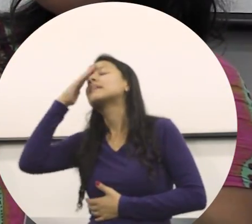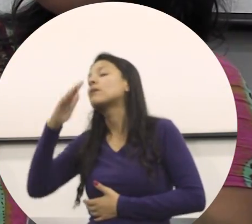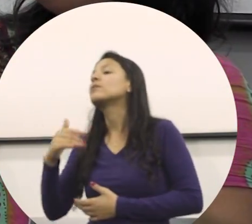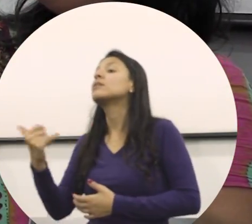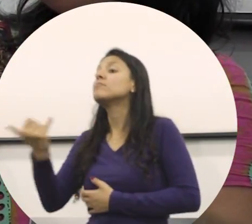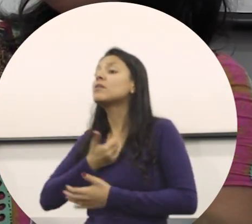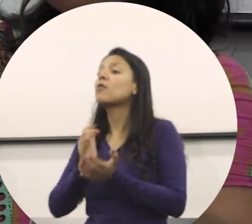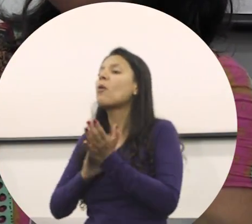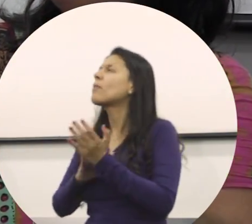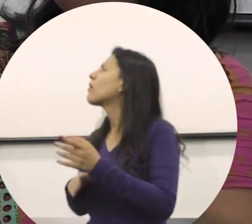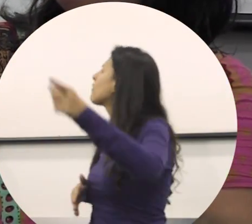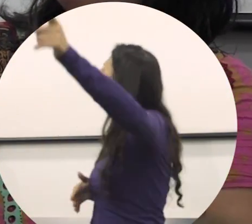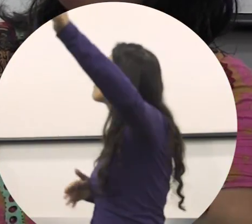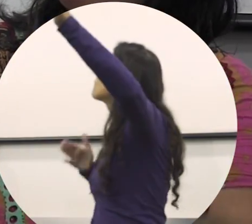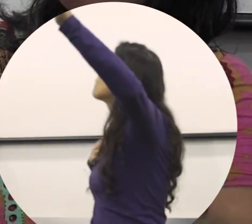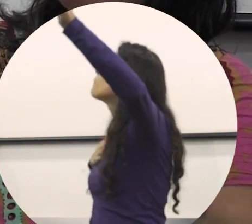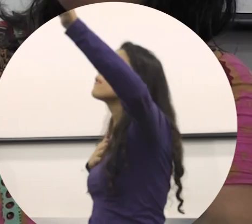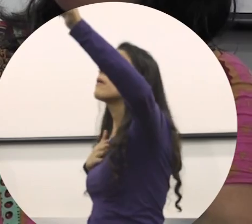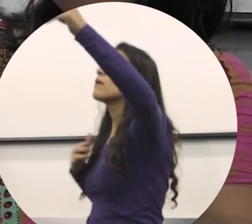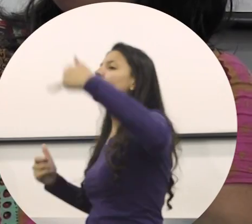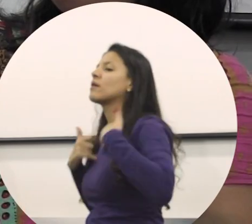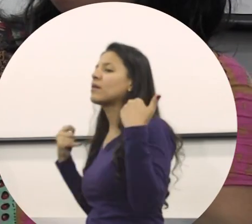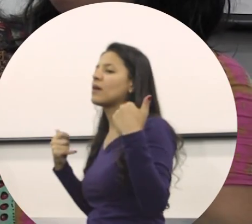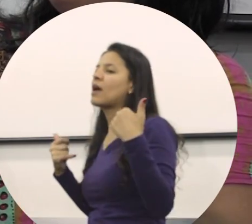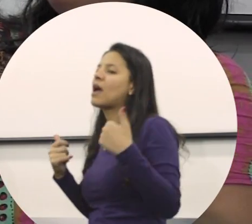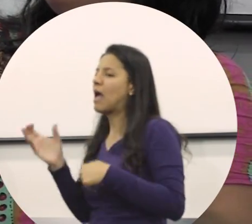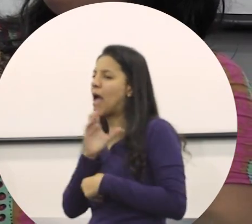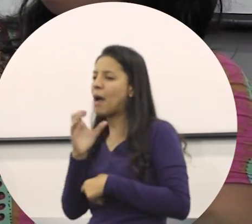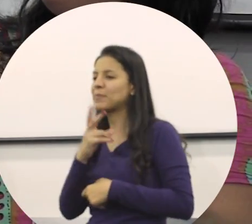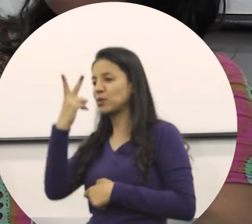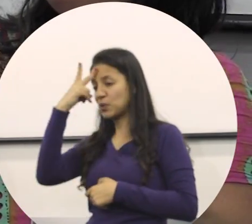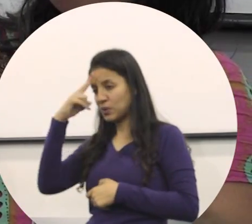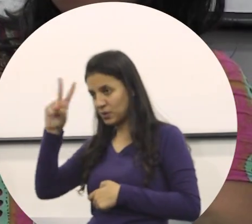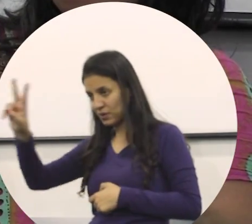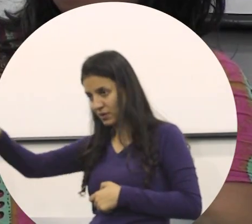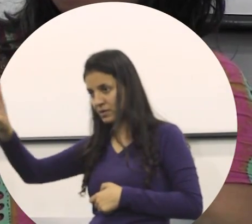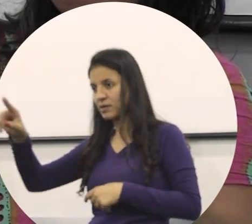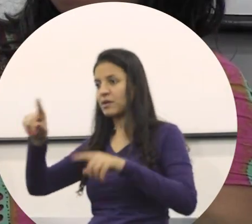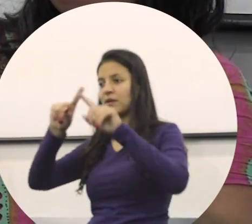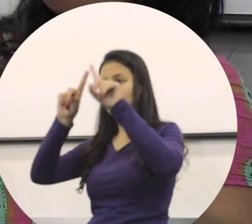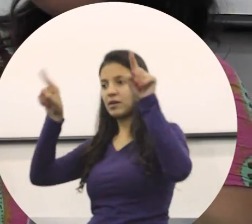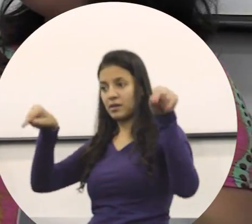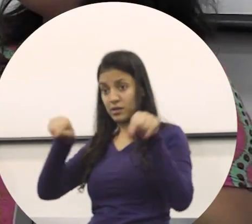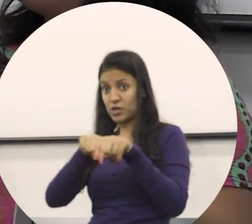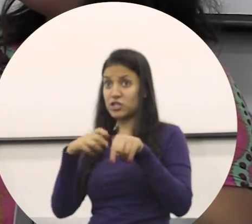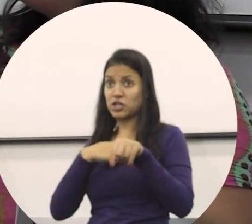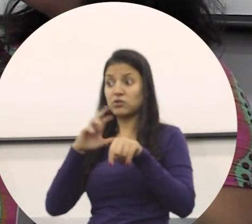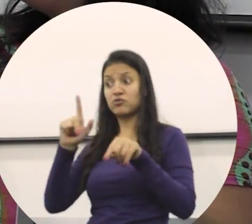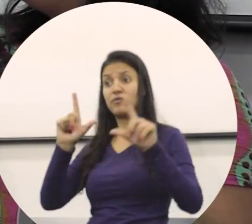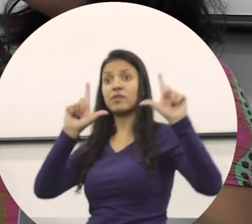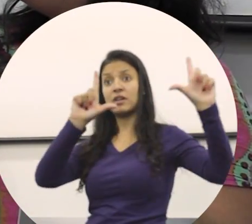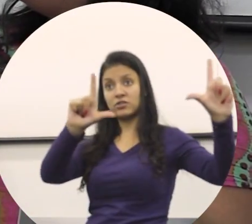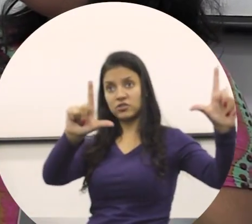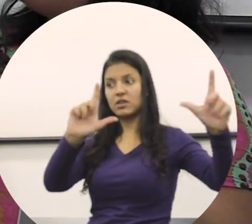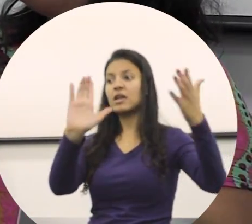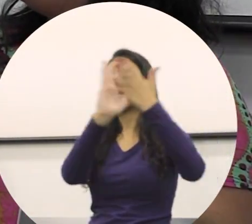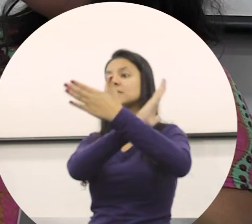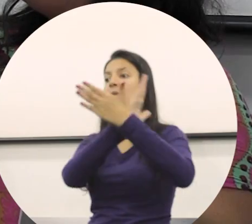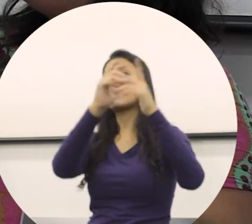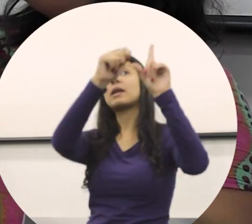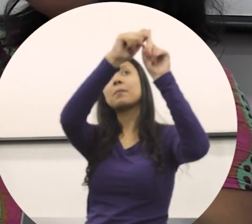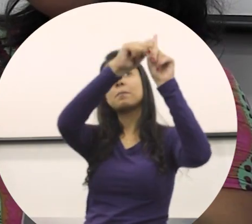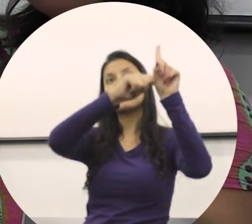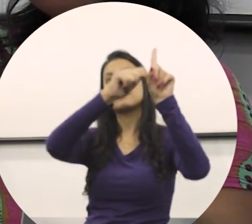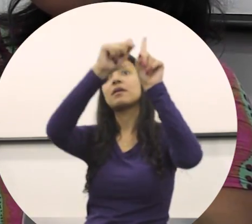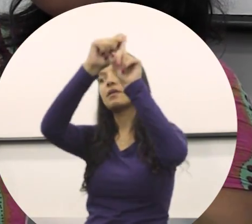dizer assim, cadê o nosso desse? E aí eu corri, 2 dias depois, eu fiz o nosso de uma maneira diferente, separei os meses pra